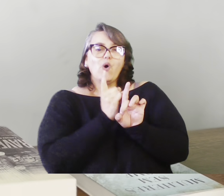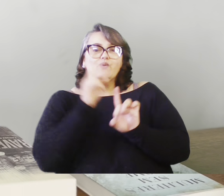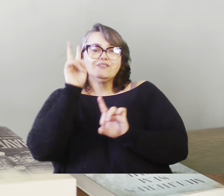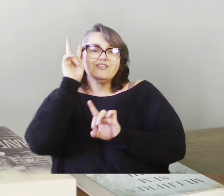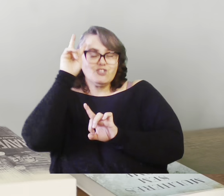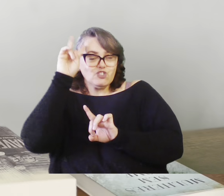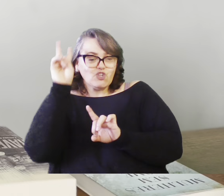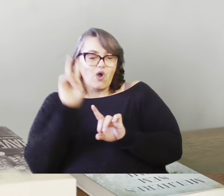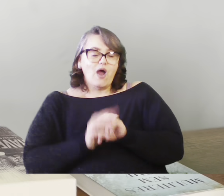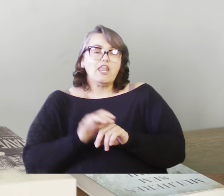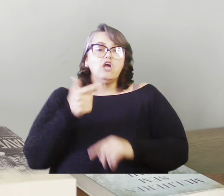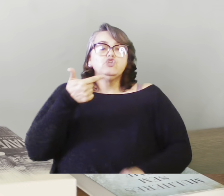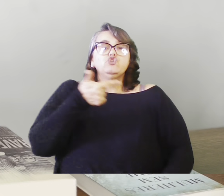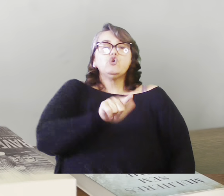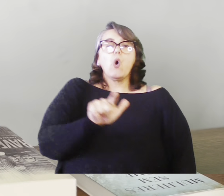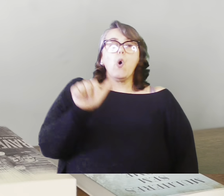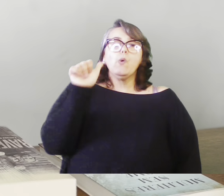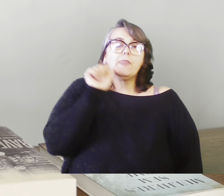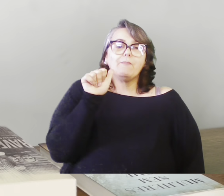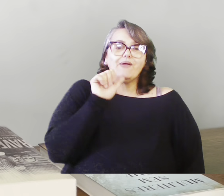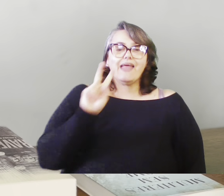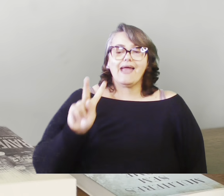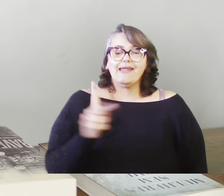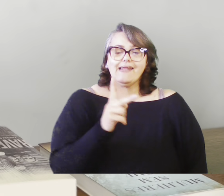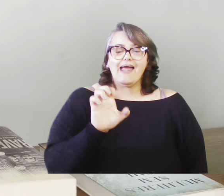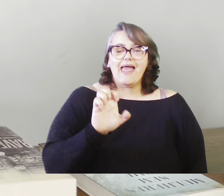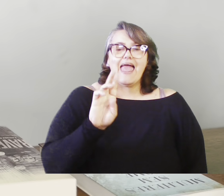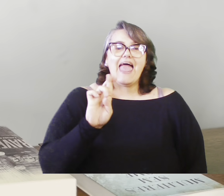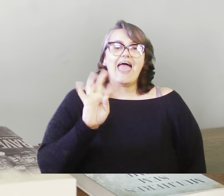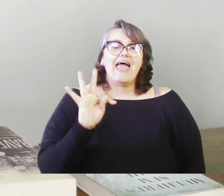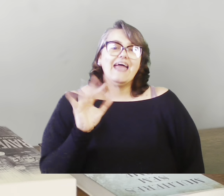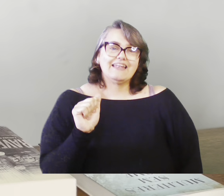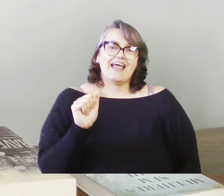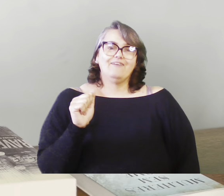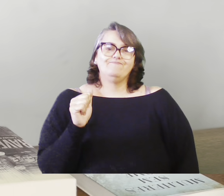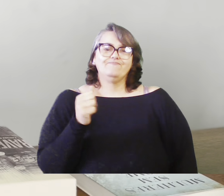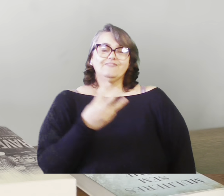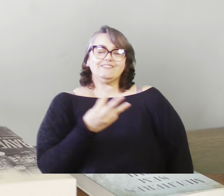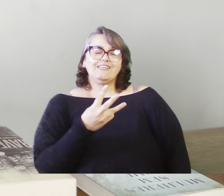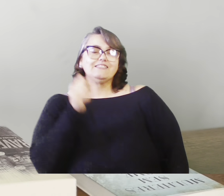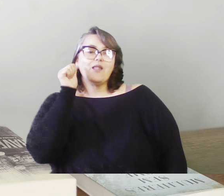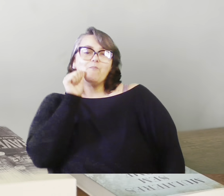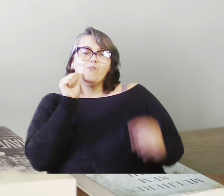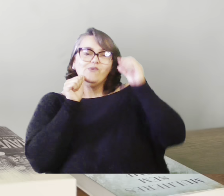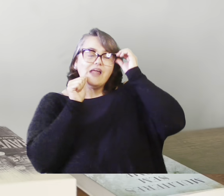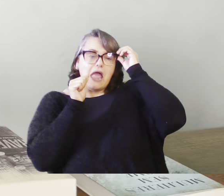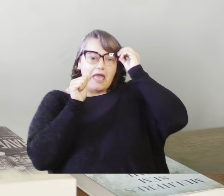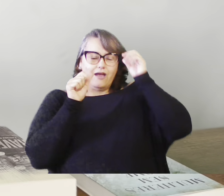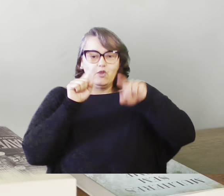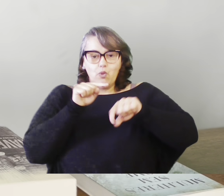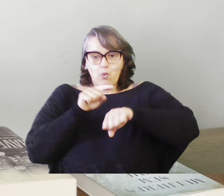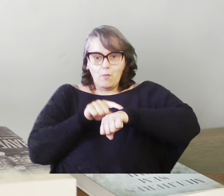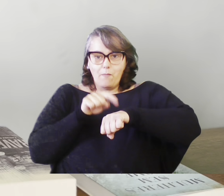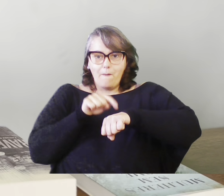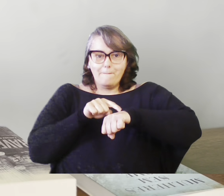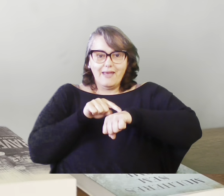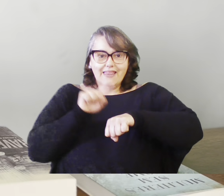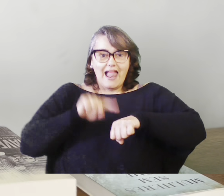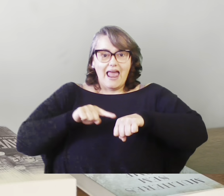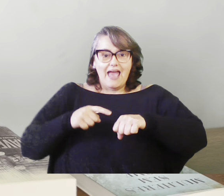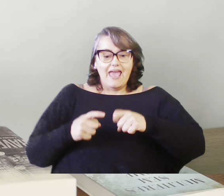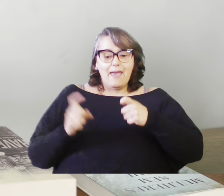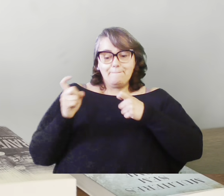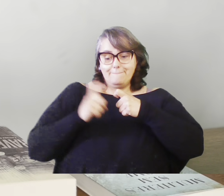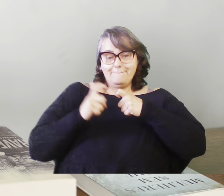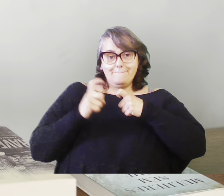cruza com a Dierta, que também é uma das três mulheres sem nome. E Herta, naquele momento,